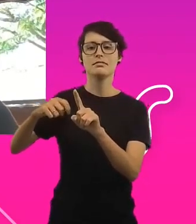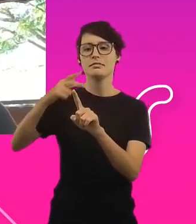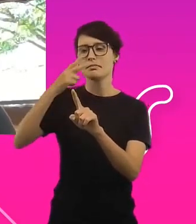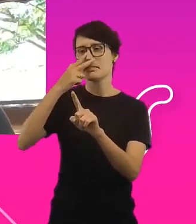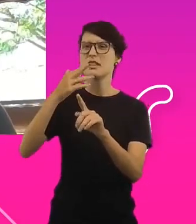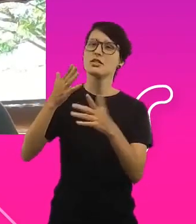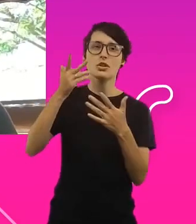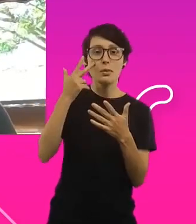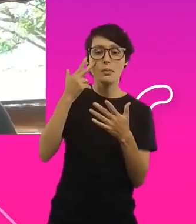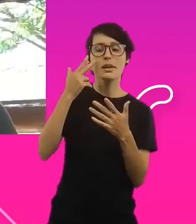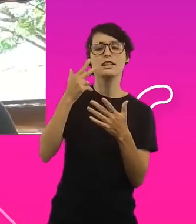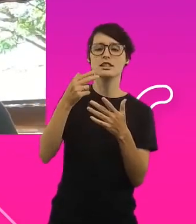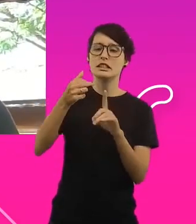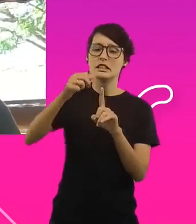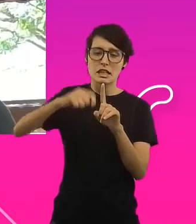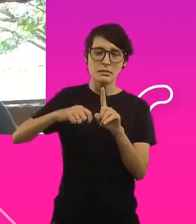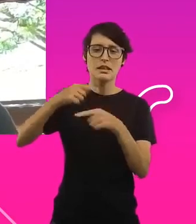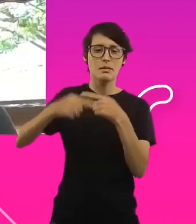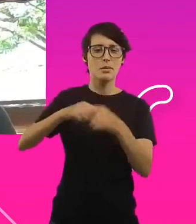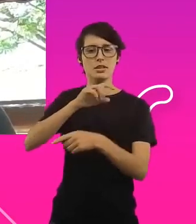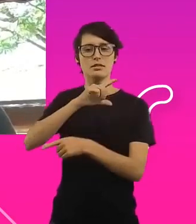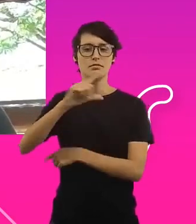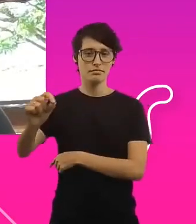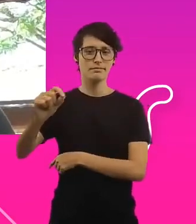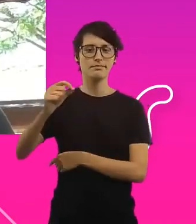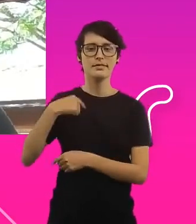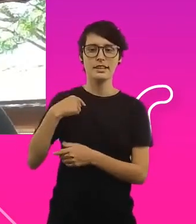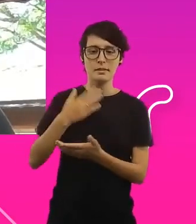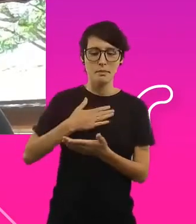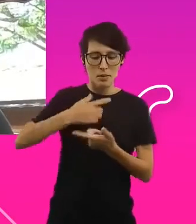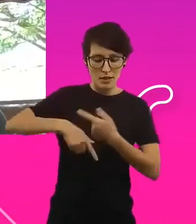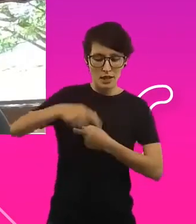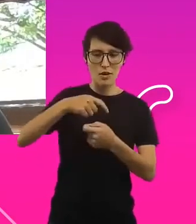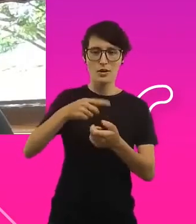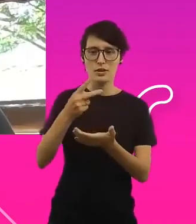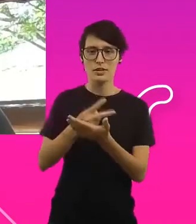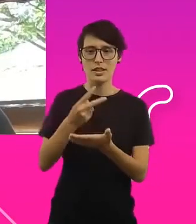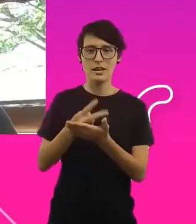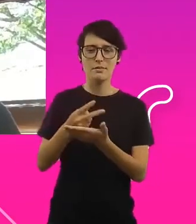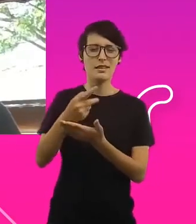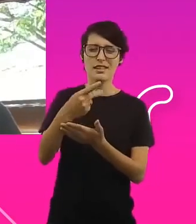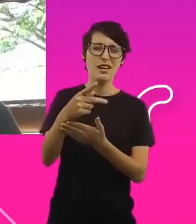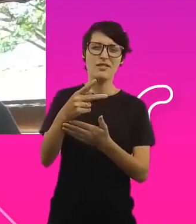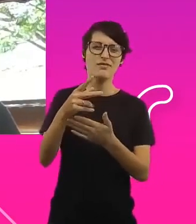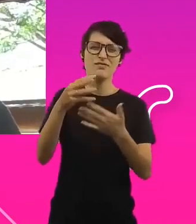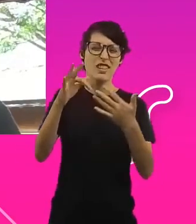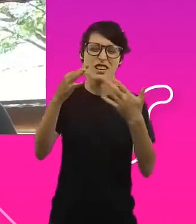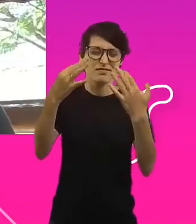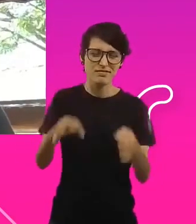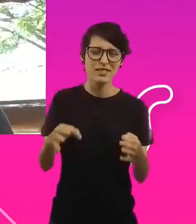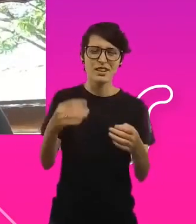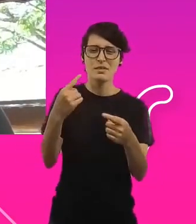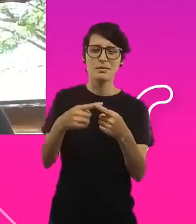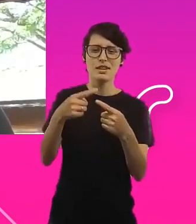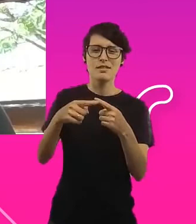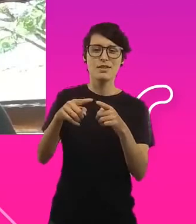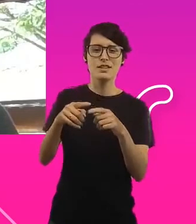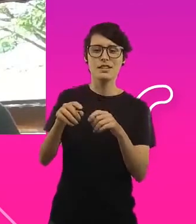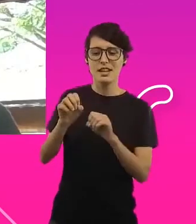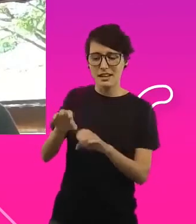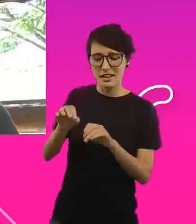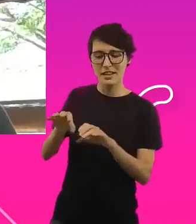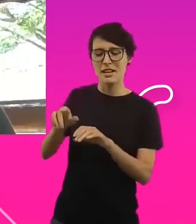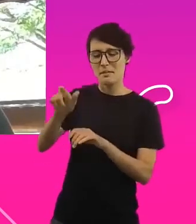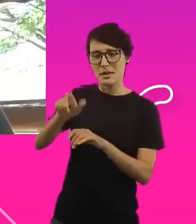que o meu negócio sempre foi muito assim, o seu negócio nunca vai dar certo, porque você forma as pessoas e elas vão embora, você